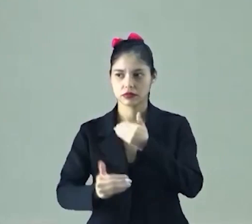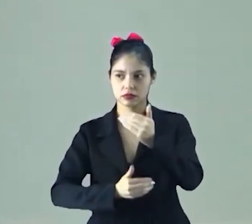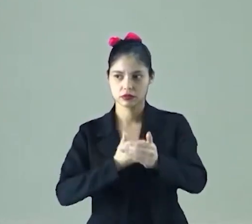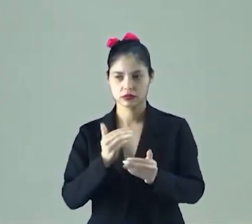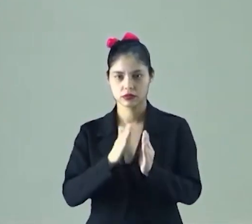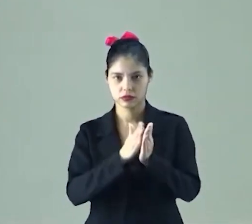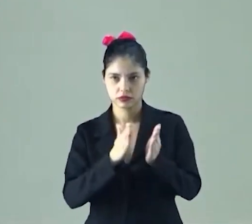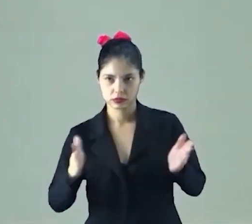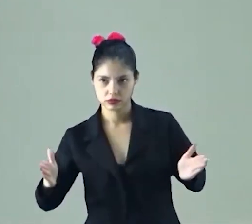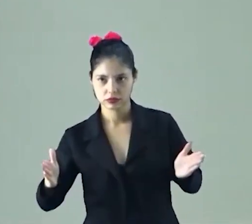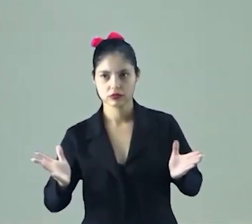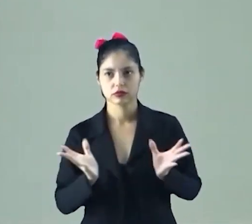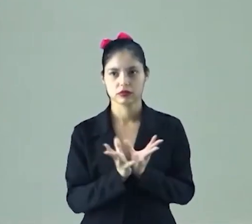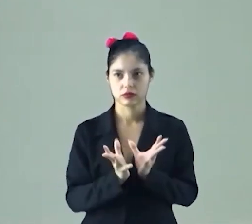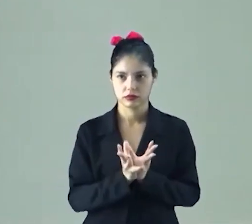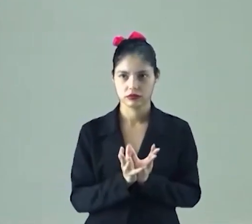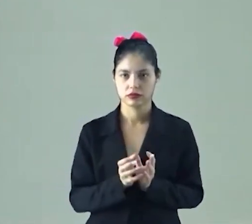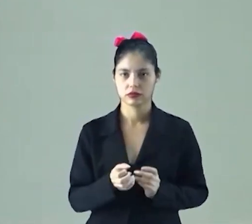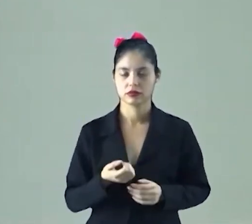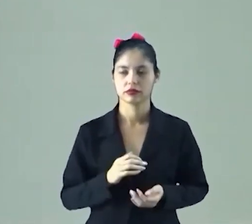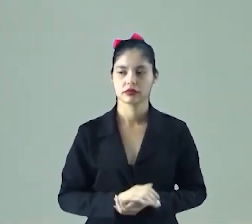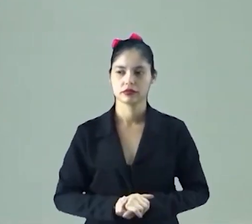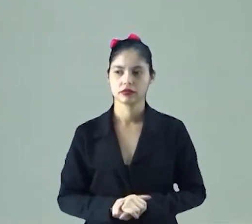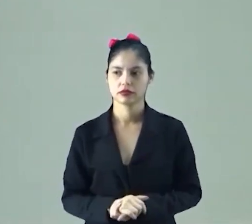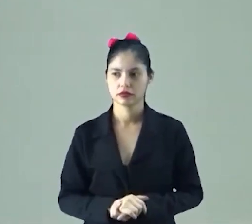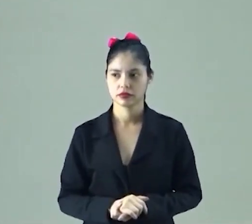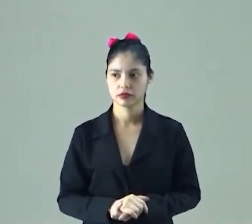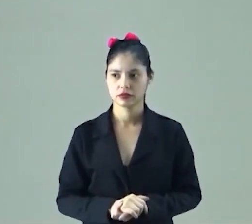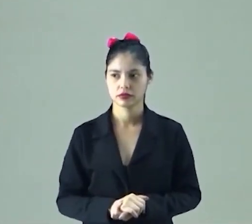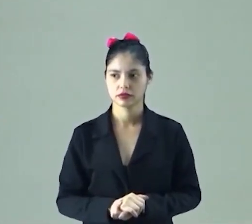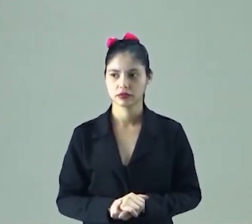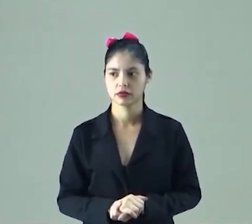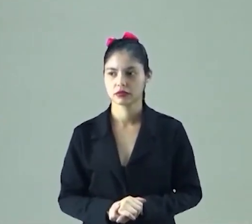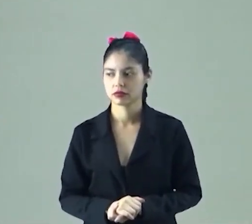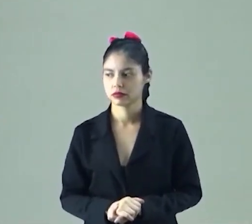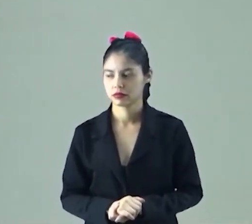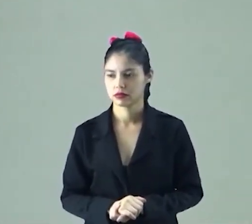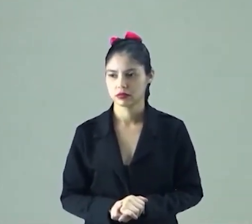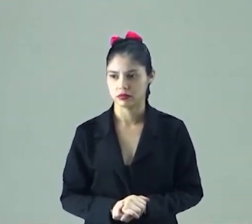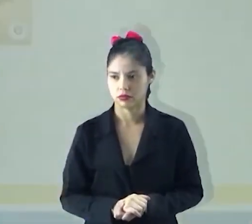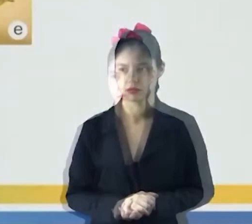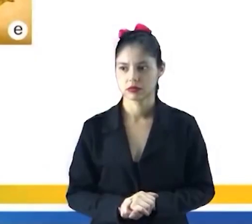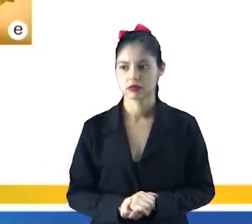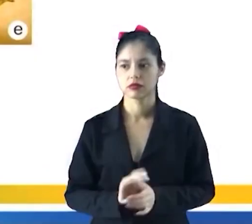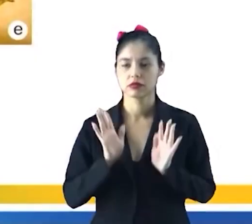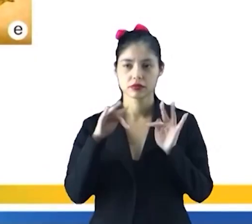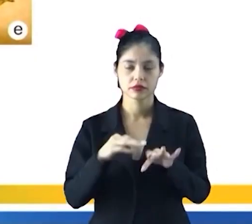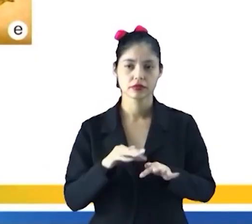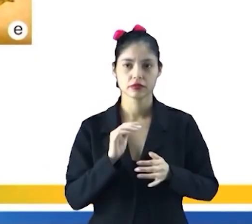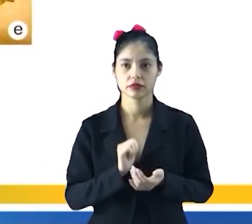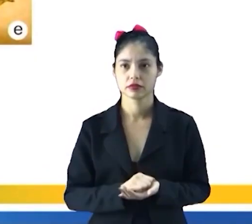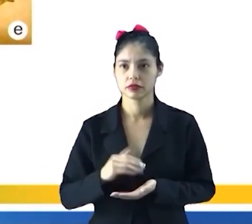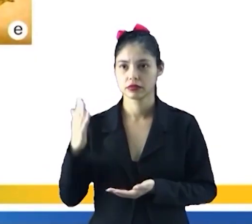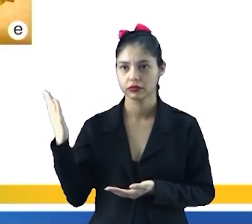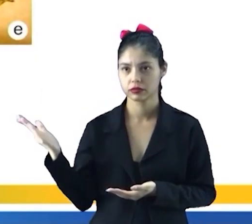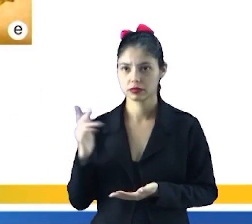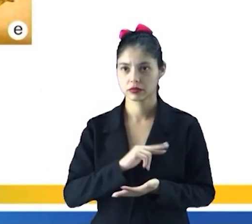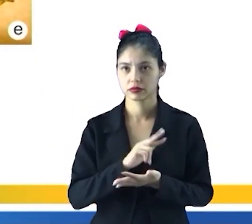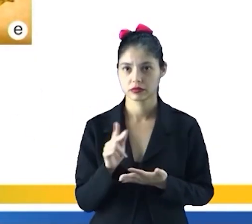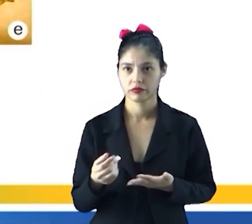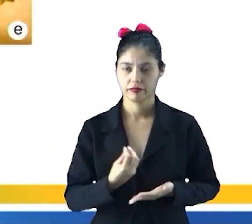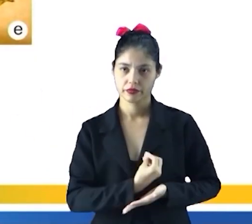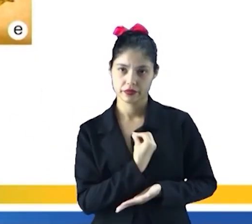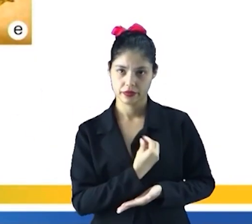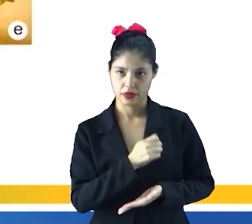evolução e da separação dos grupos. Tranquilo também quanto a isso, quando você estiver estudando. Para fechar nossa aula, da diversidade dos